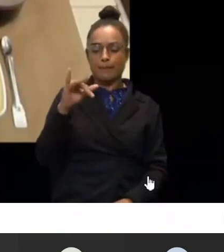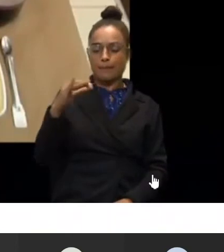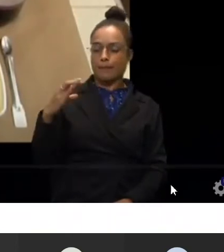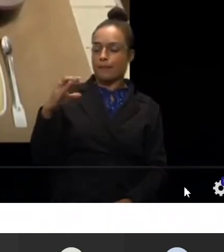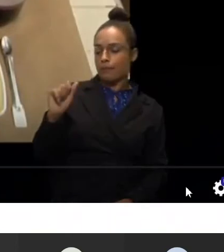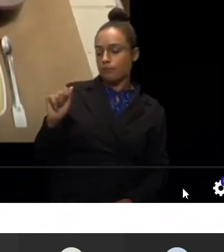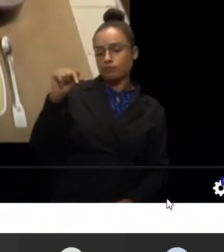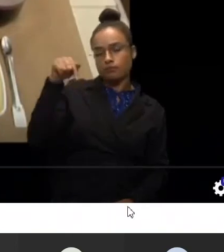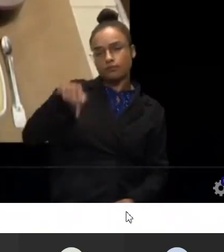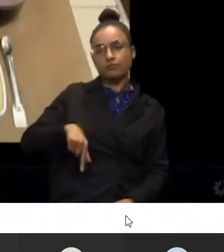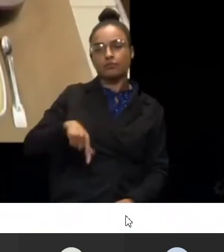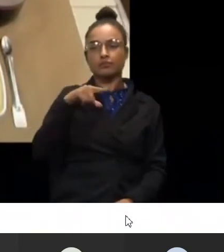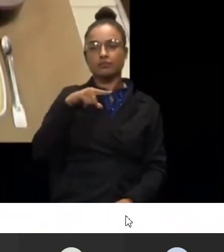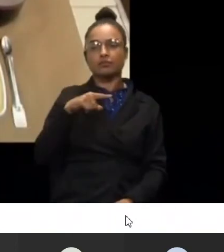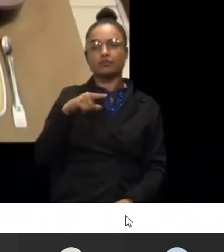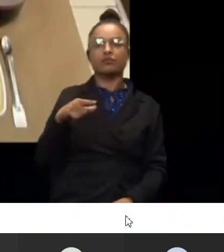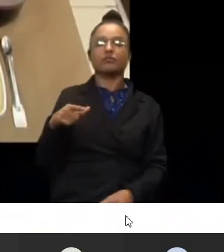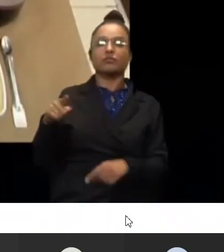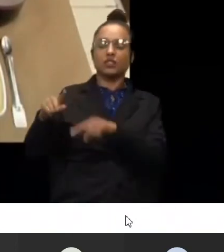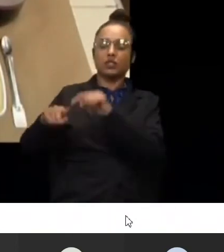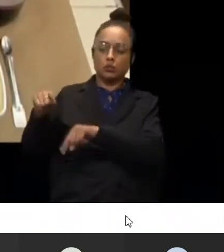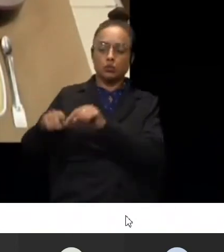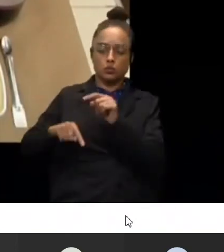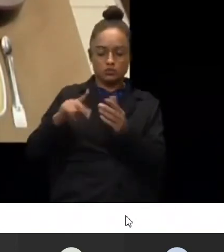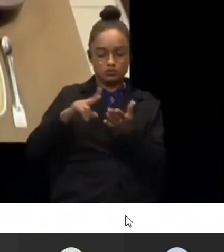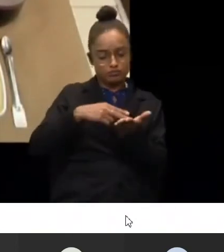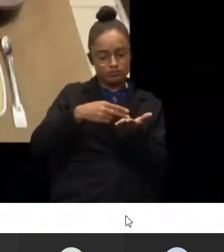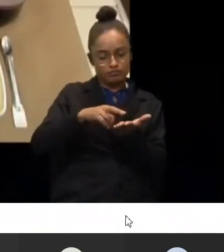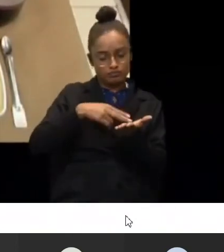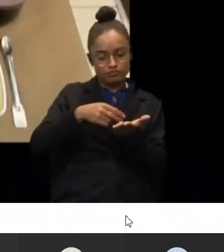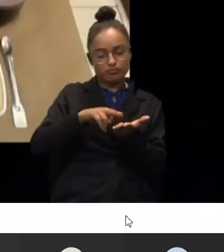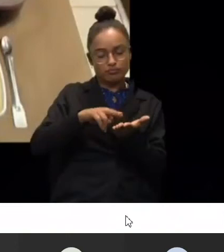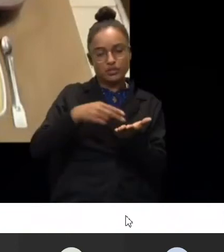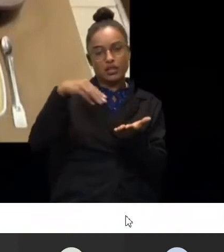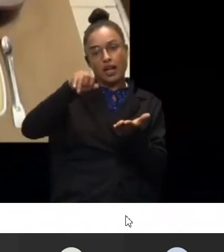Nós temos as nossas amostras, a margarina,